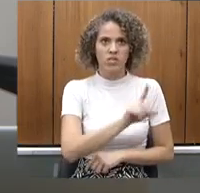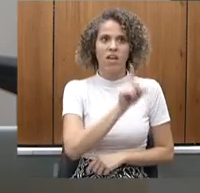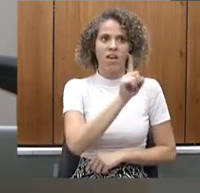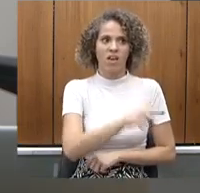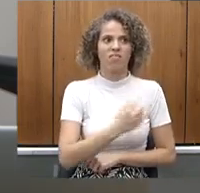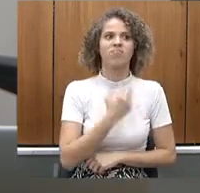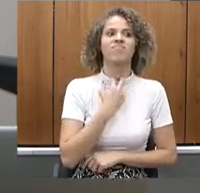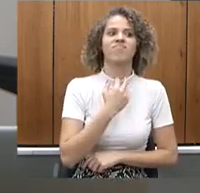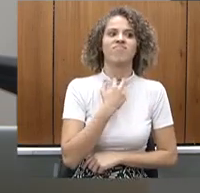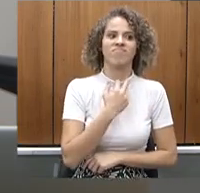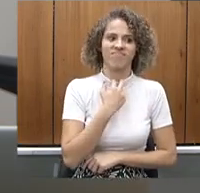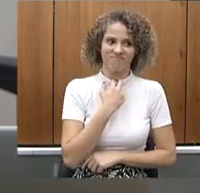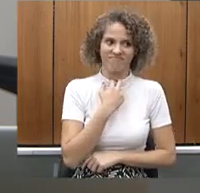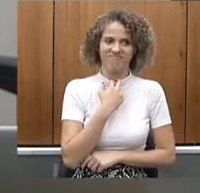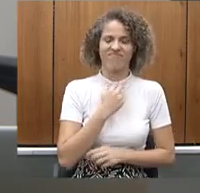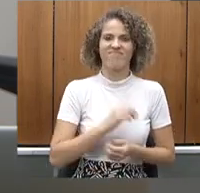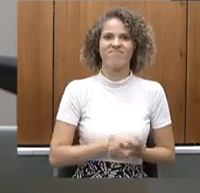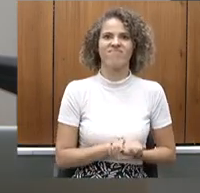extraordinário